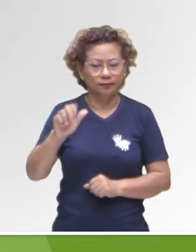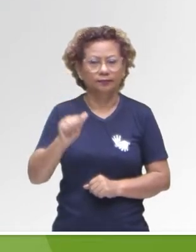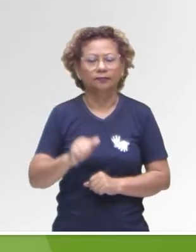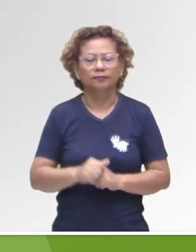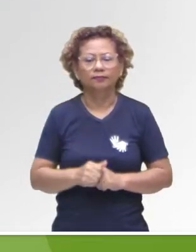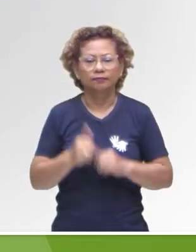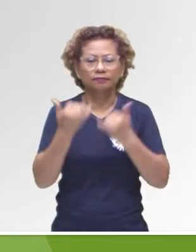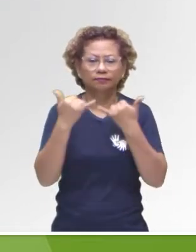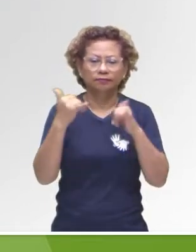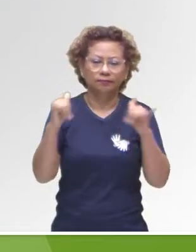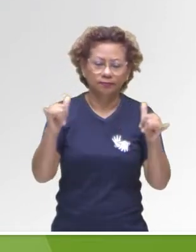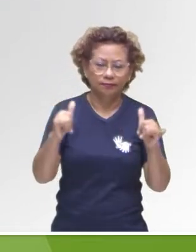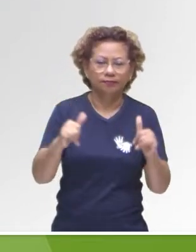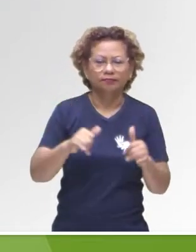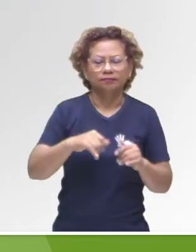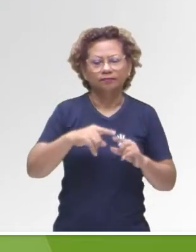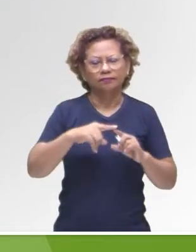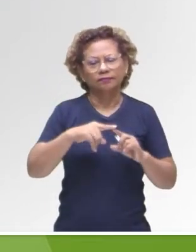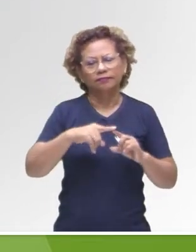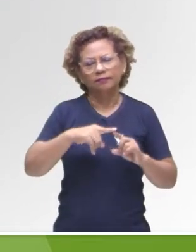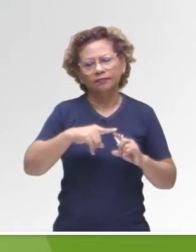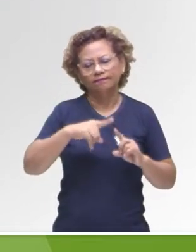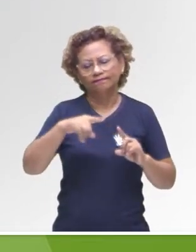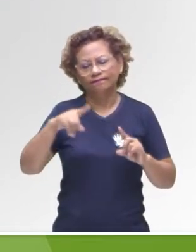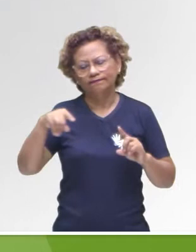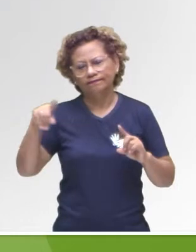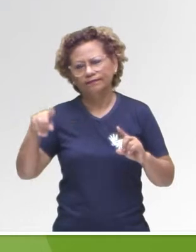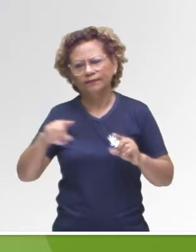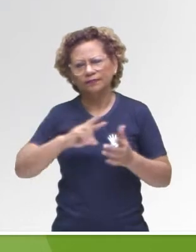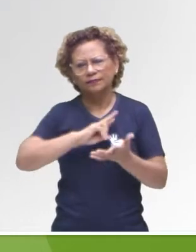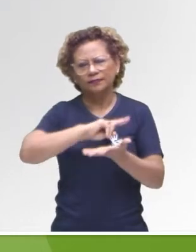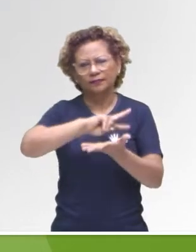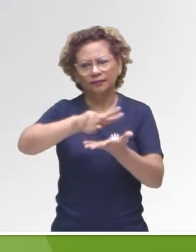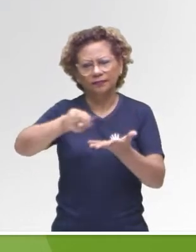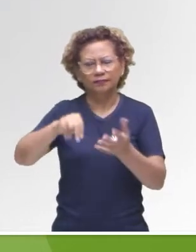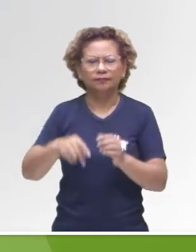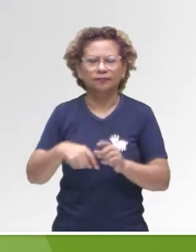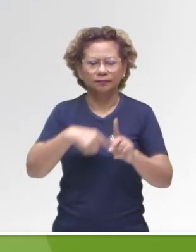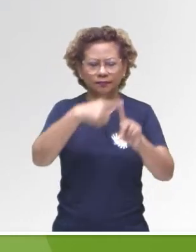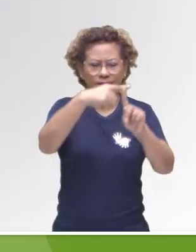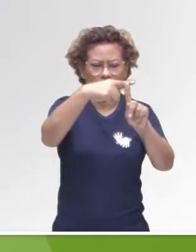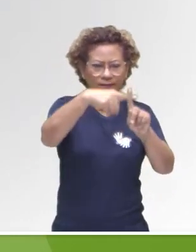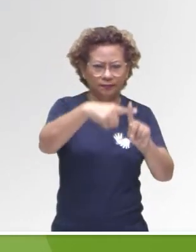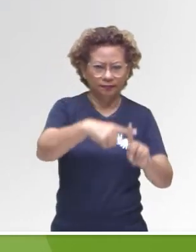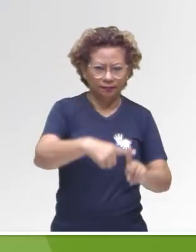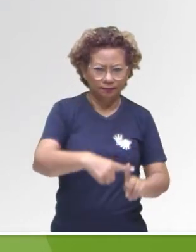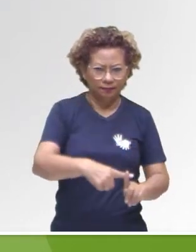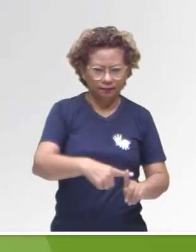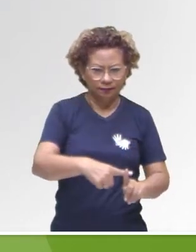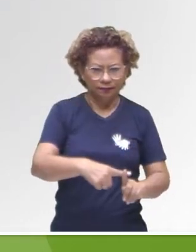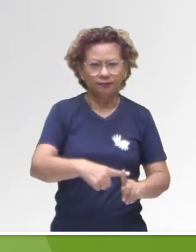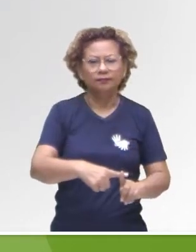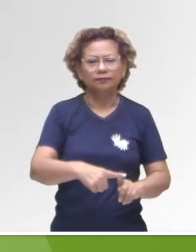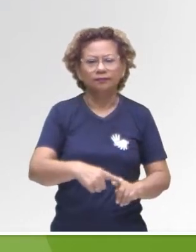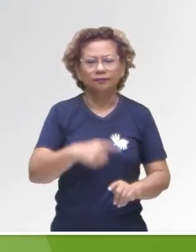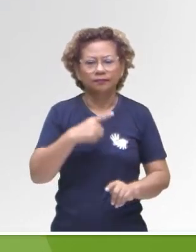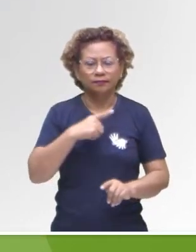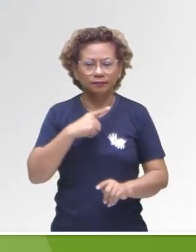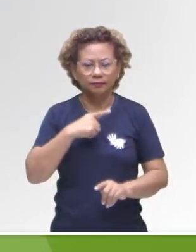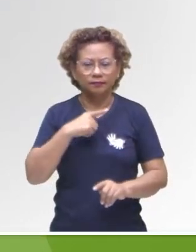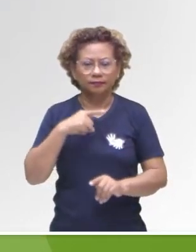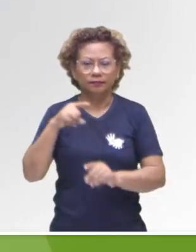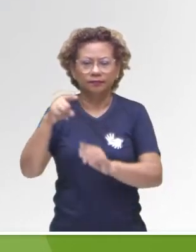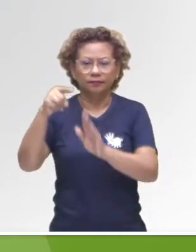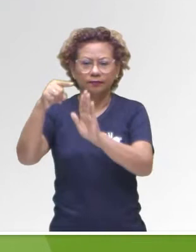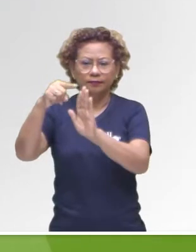pouco, de várias cargas elétricas. O potencial num ponto qualquer desse sistema, potencial num ponto P qualquer